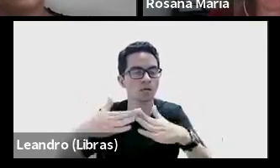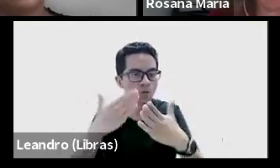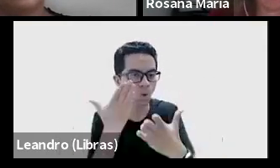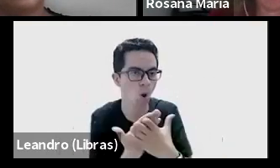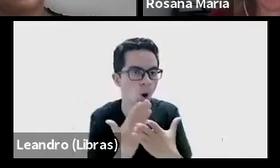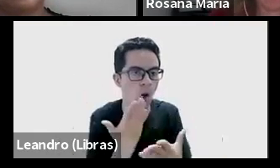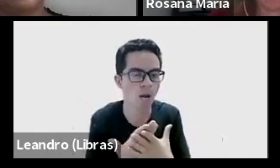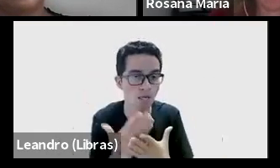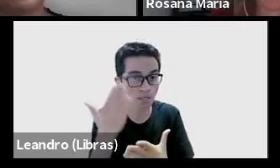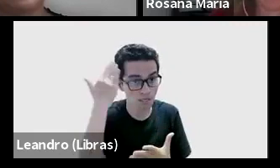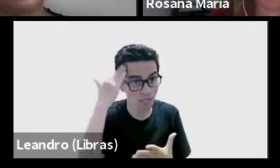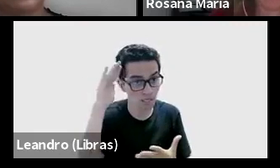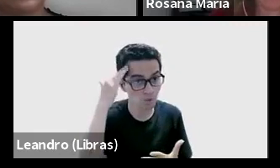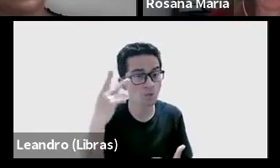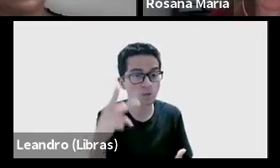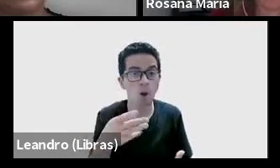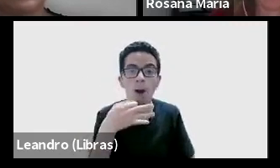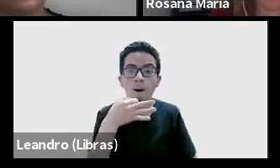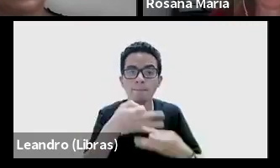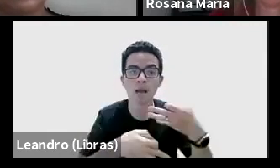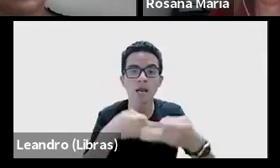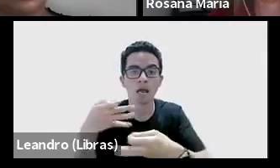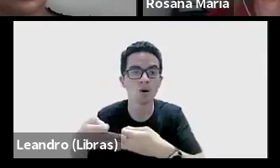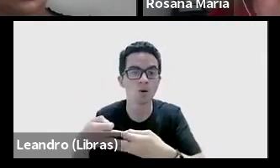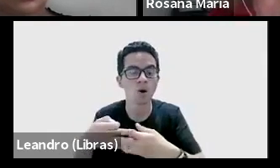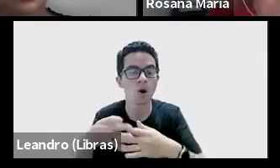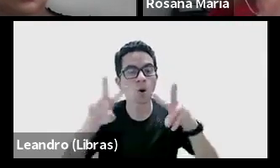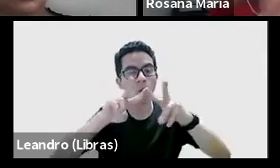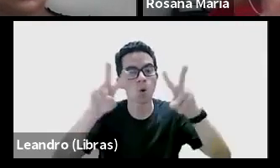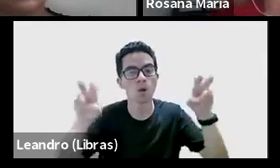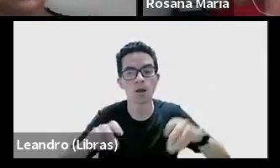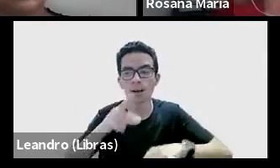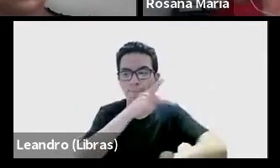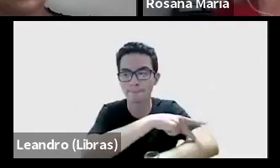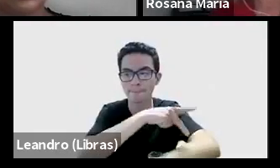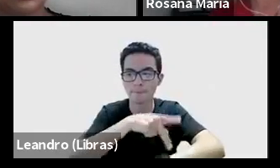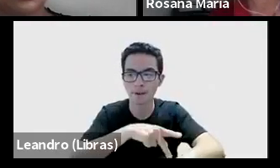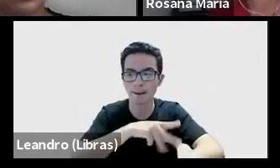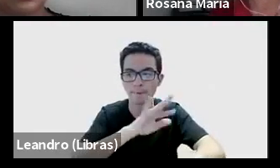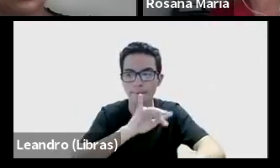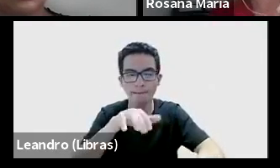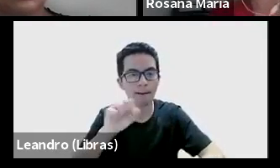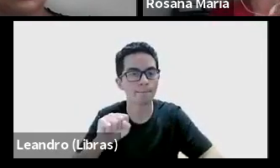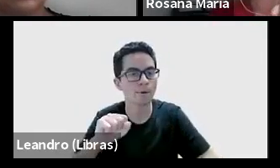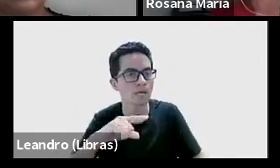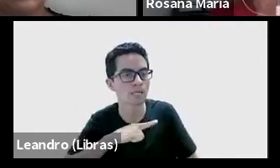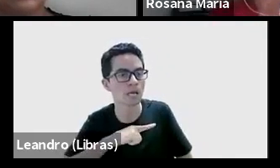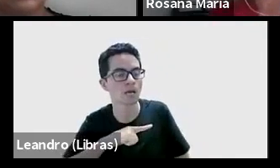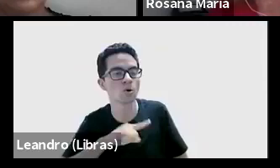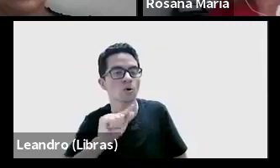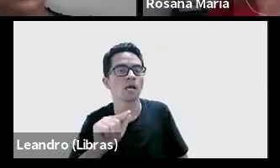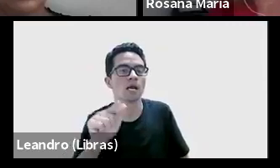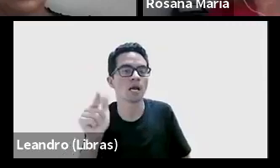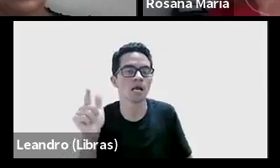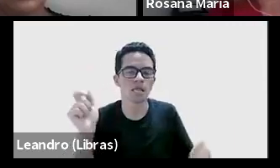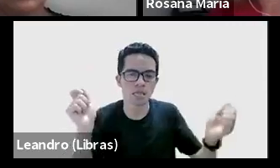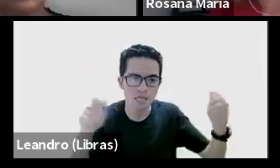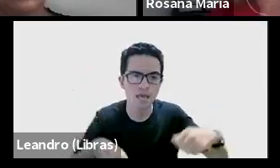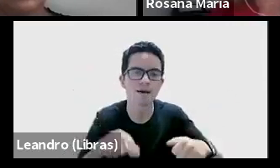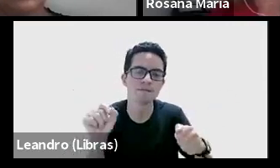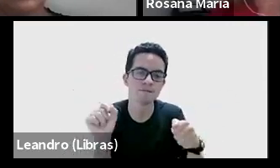que talvez se eu tivesse mencionado e trazido uma conceituação sobre pedagogias translíngues, talvez eu não conseguisse fazer